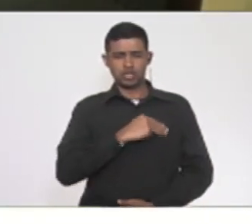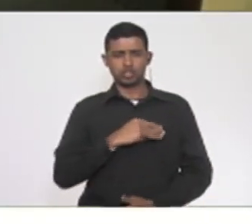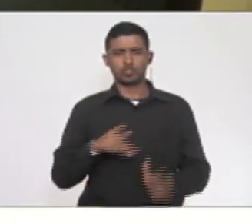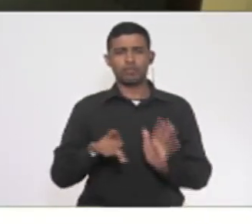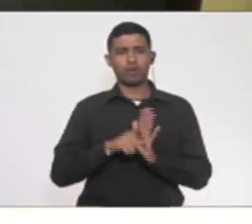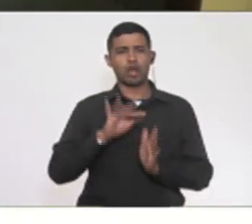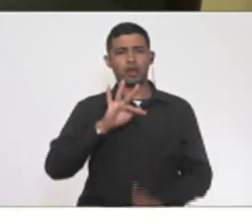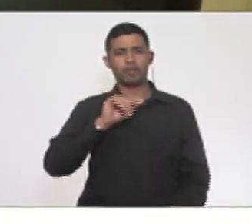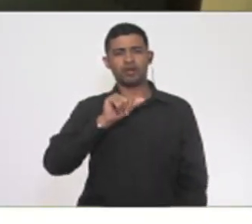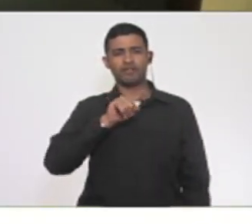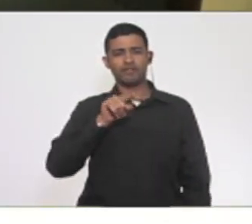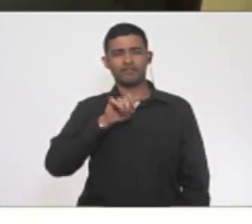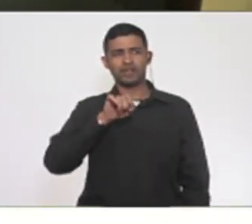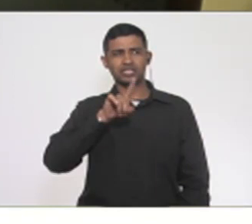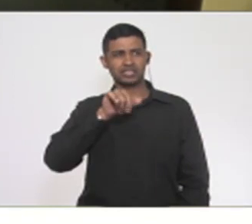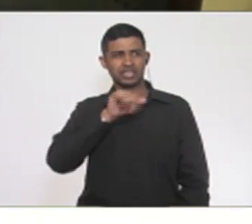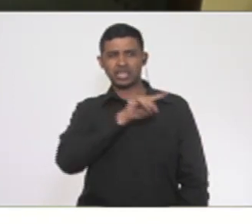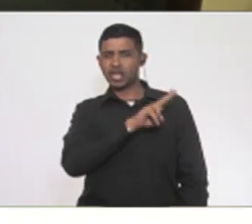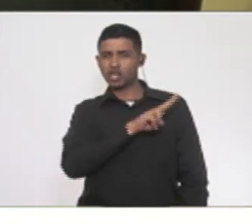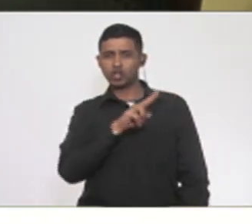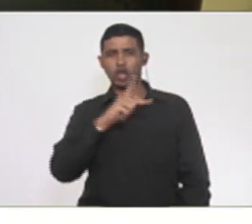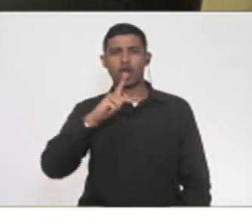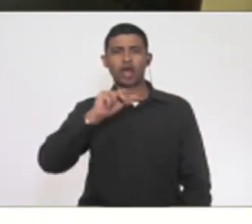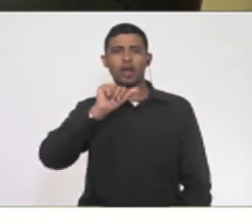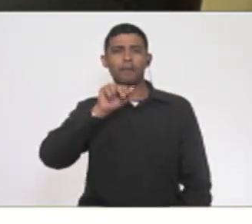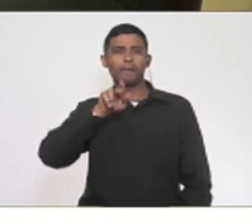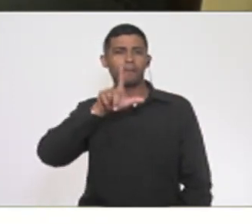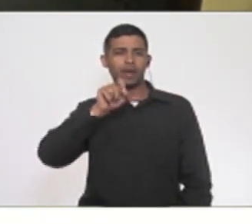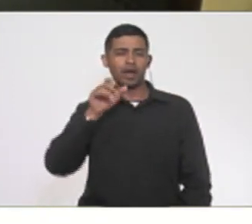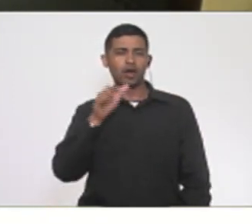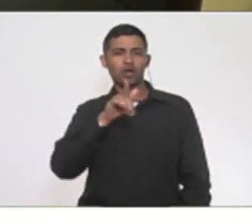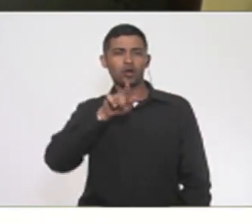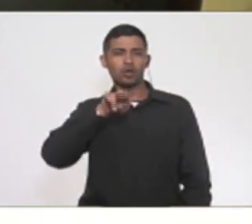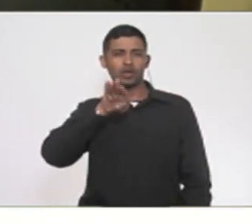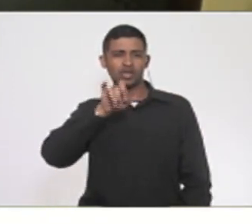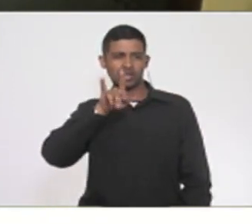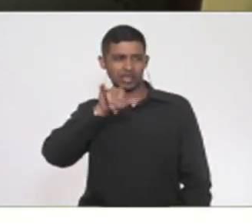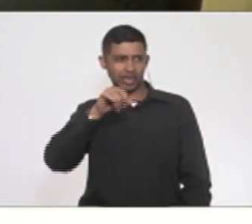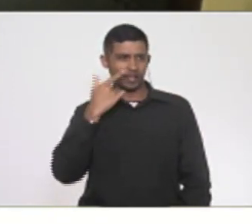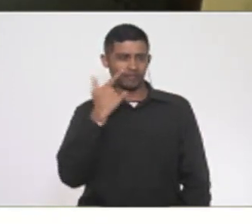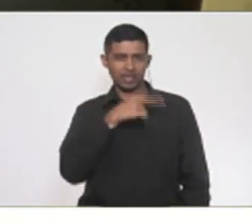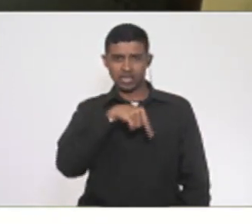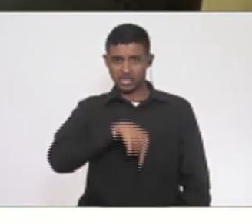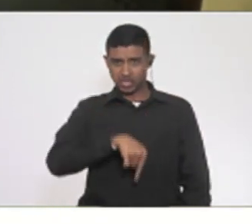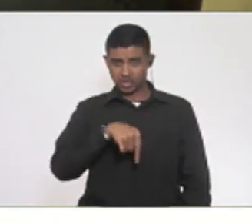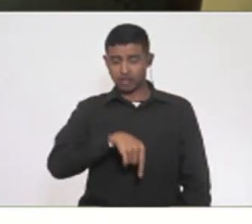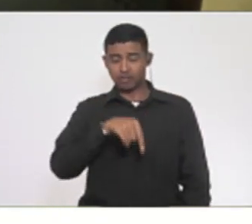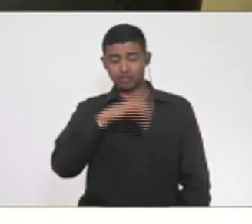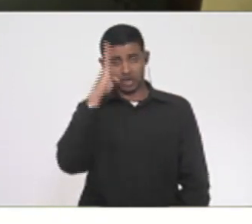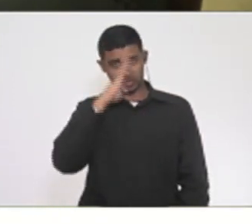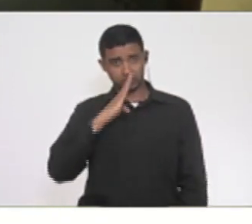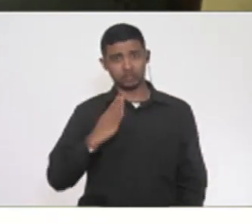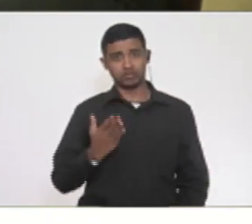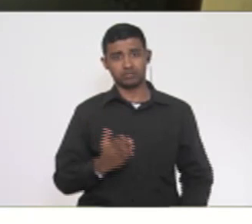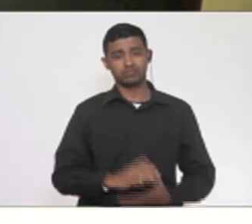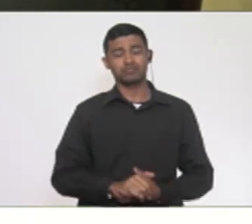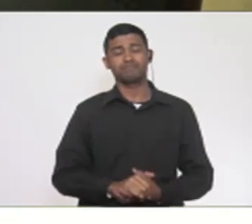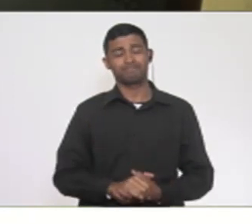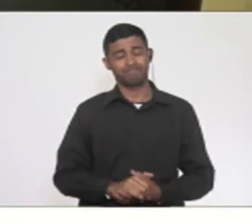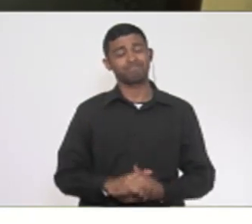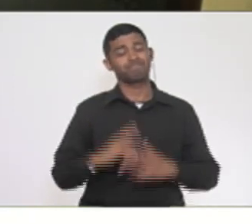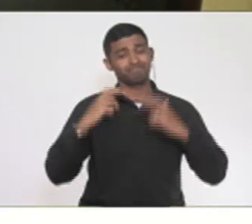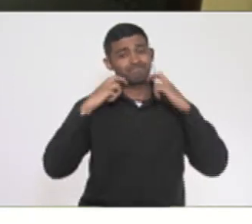ministro da Economia, ministro Paulo Guedes, em relação ao mercado de gás no Brasil. E a gente acaba vendo que é